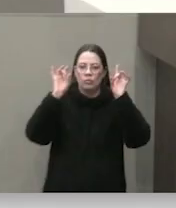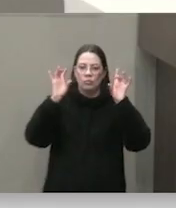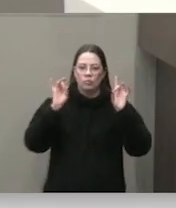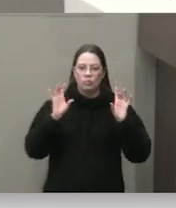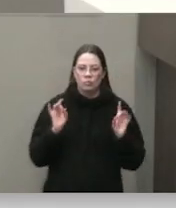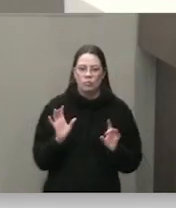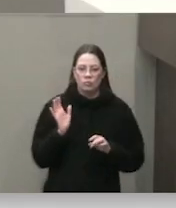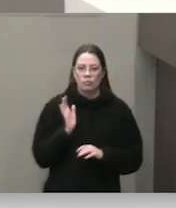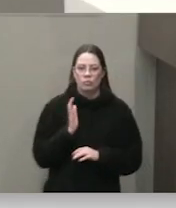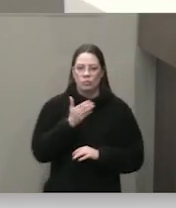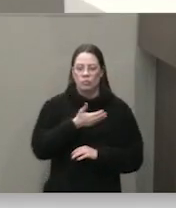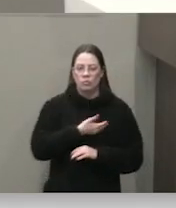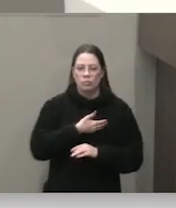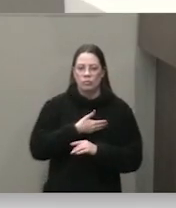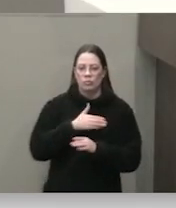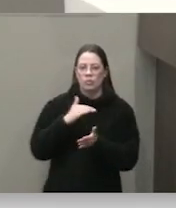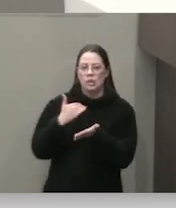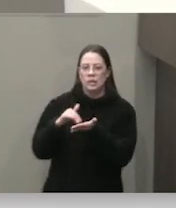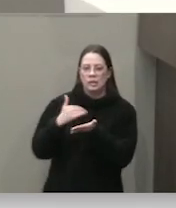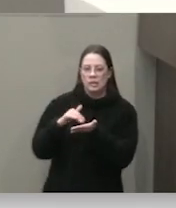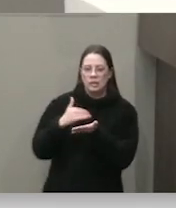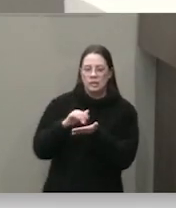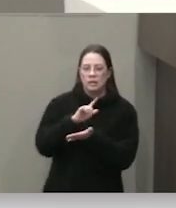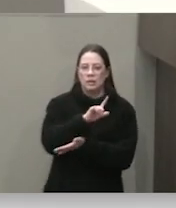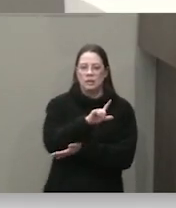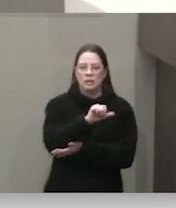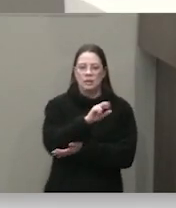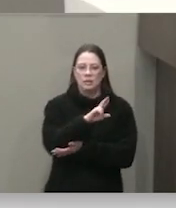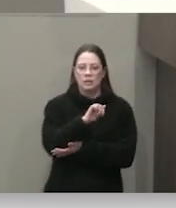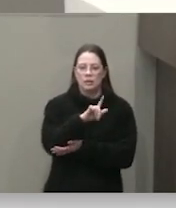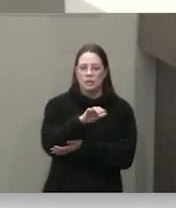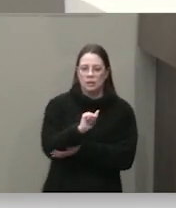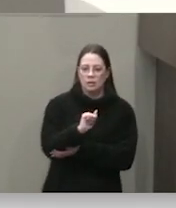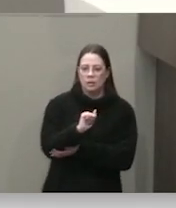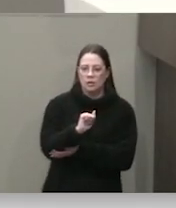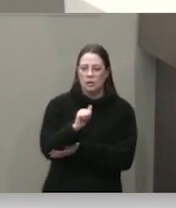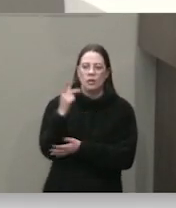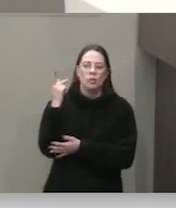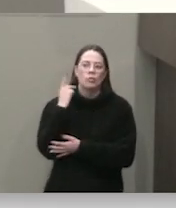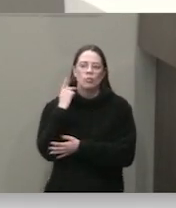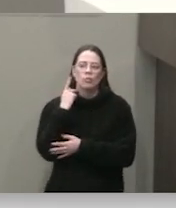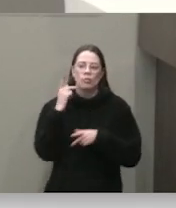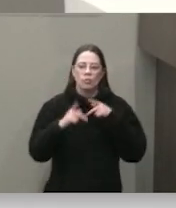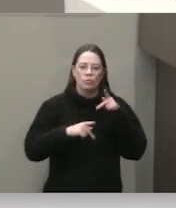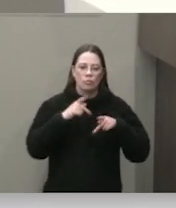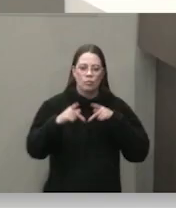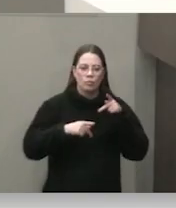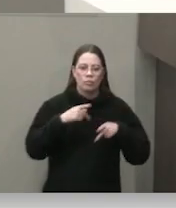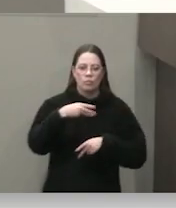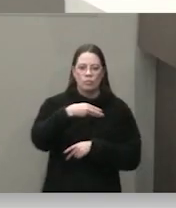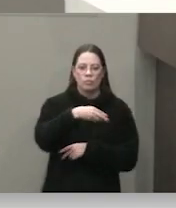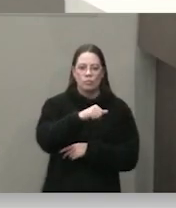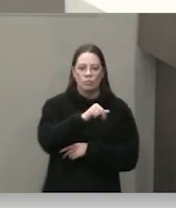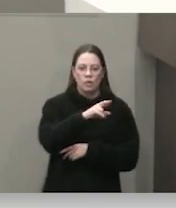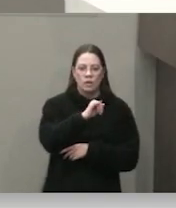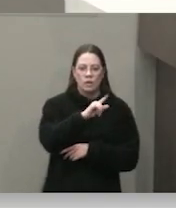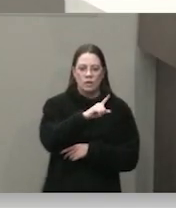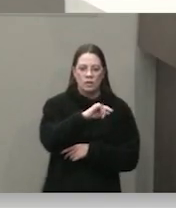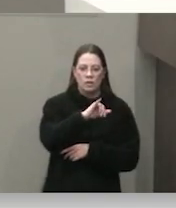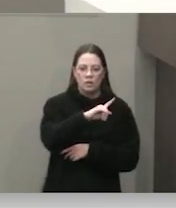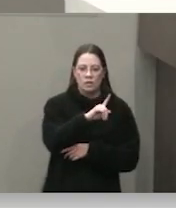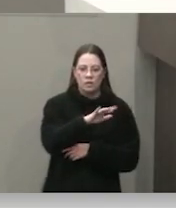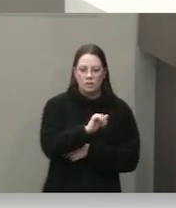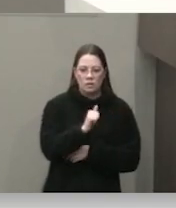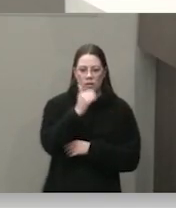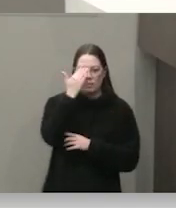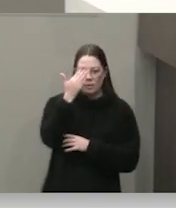a nossa assessora da deputada Laura Cito e assessora e promotora popular, a Marinisa. Obrigada pela presença